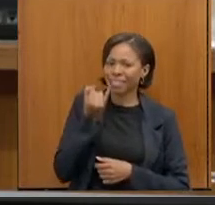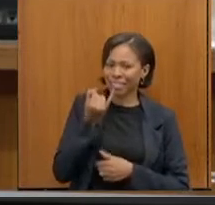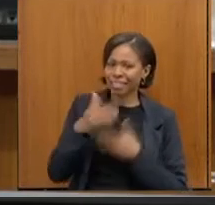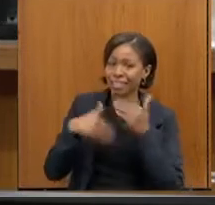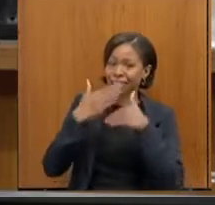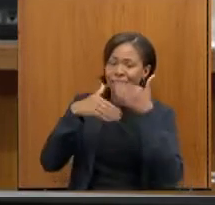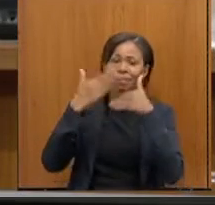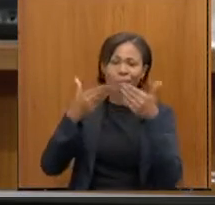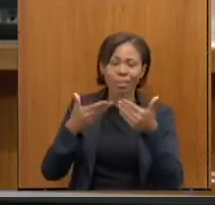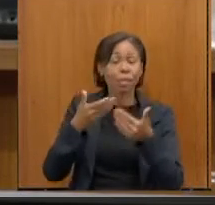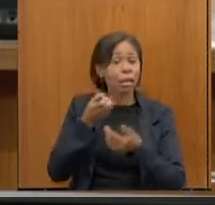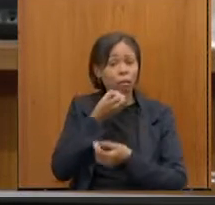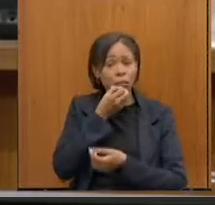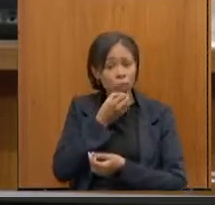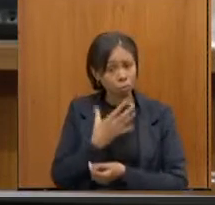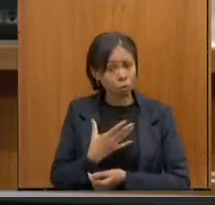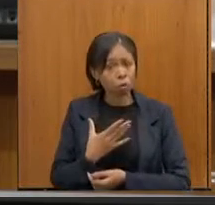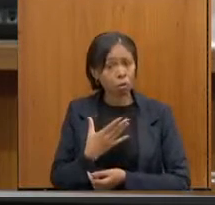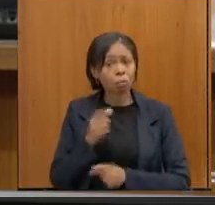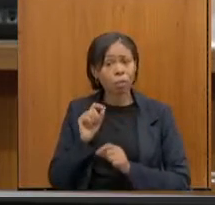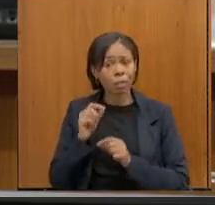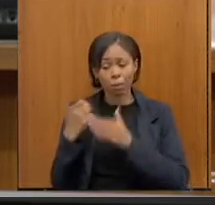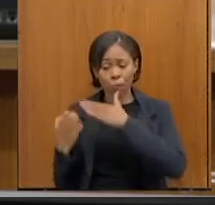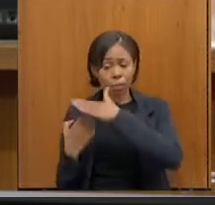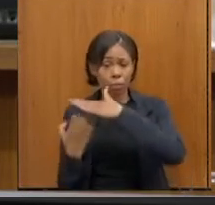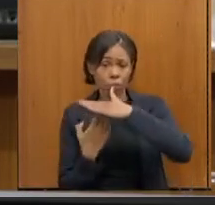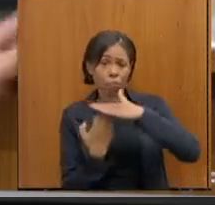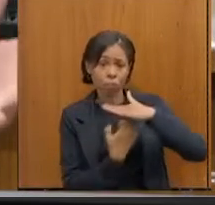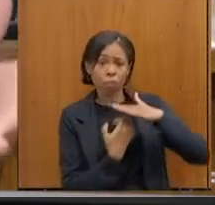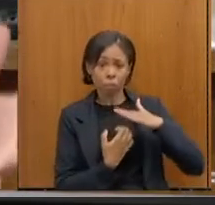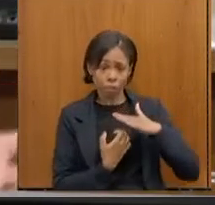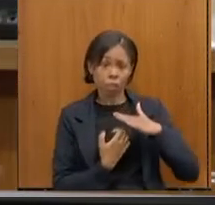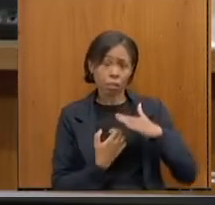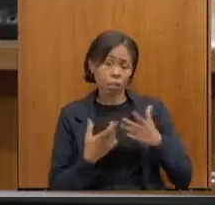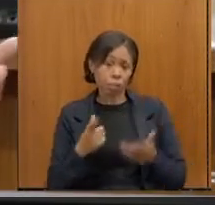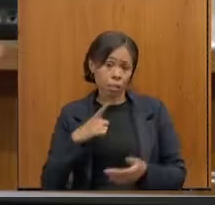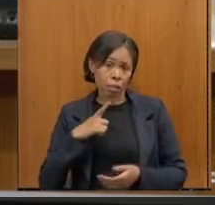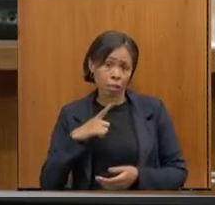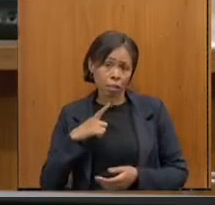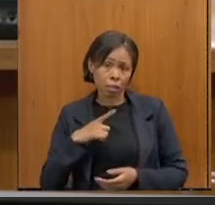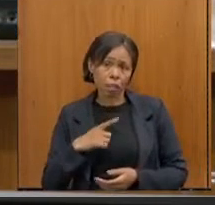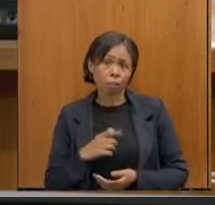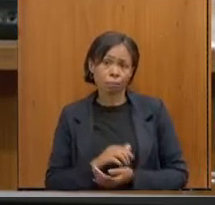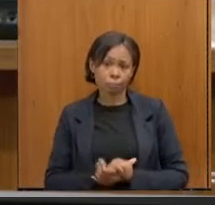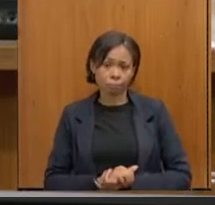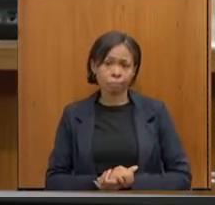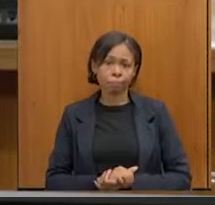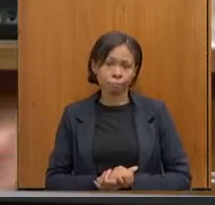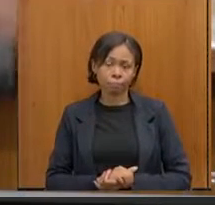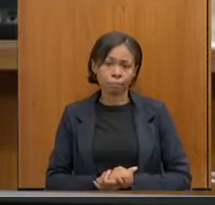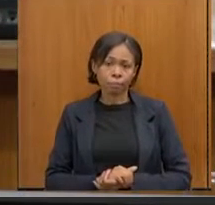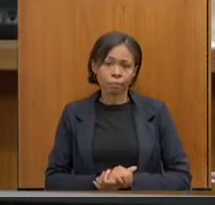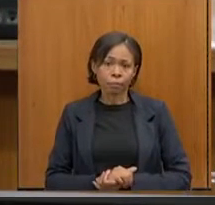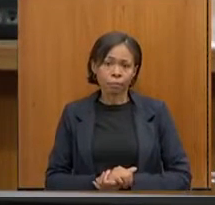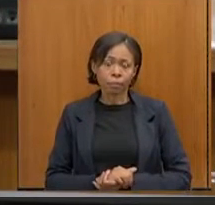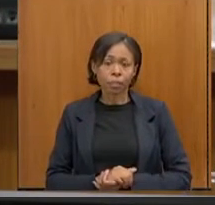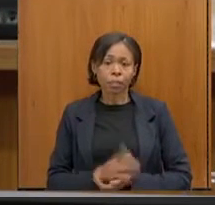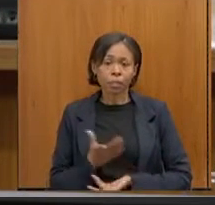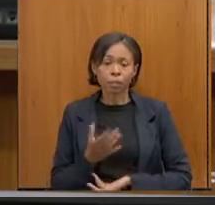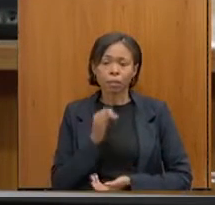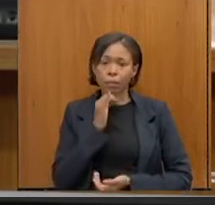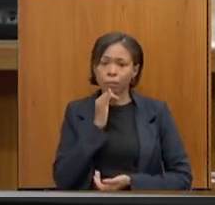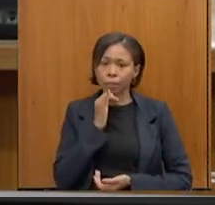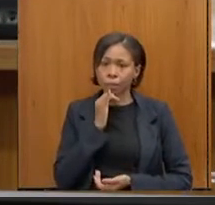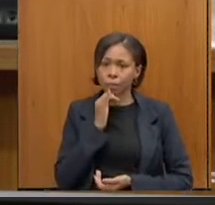muito bom para as startups que estão participando vou citar aqui a aqui Tech que é uma fintech que só